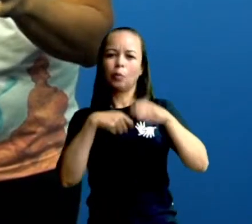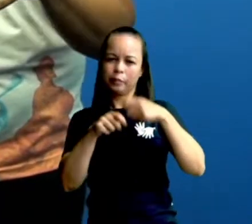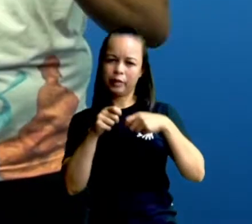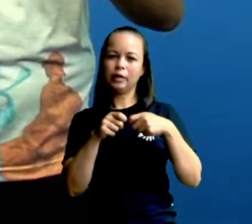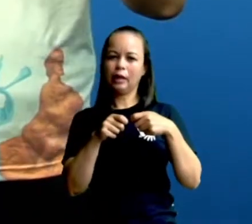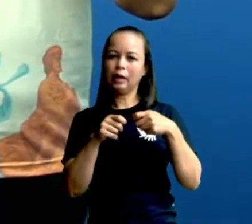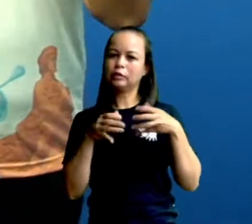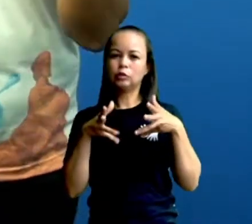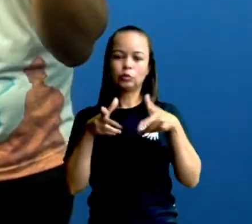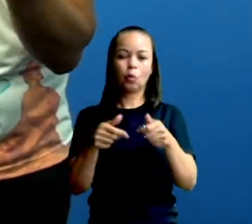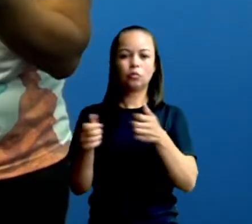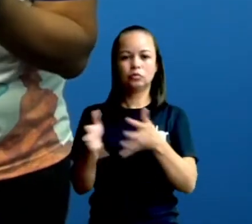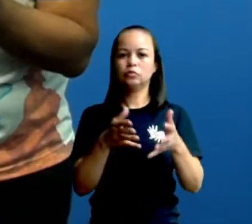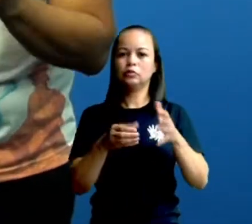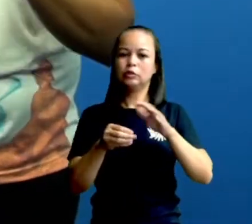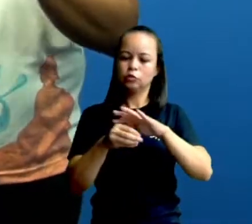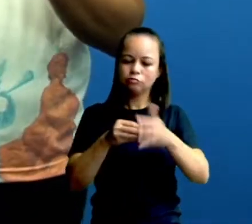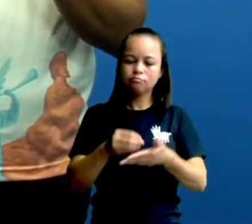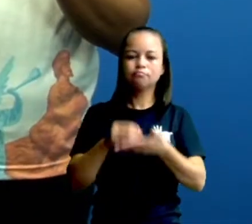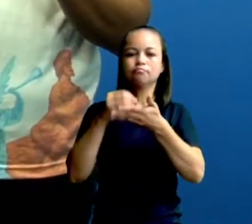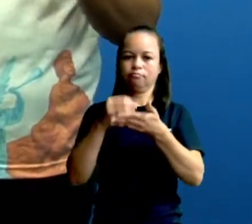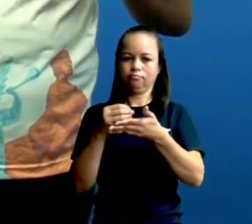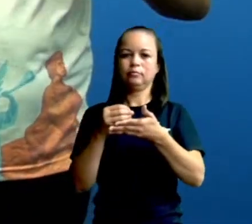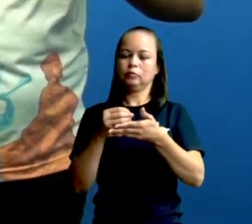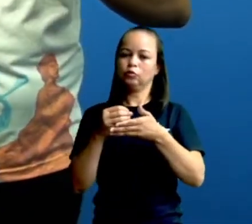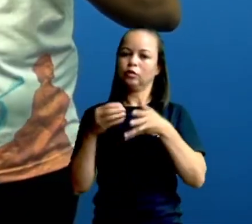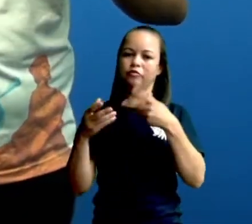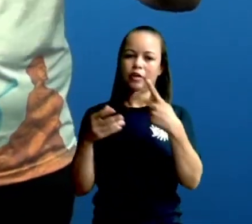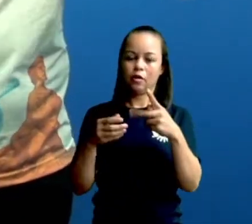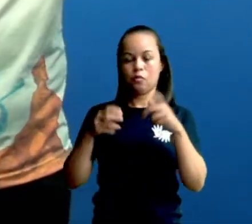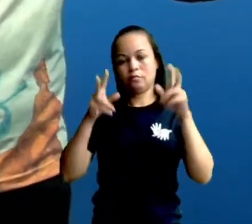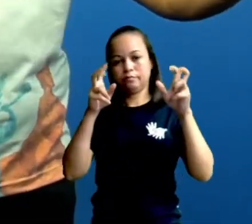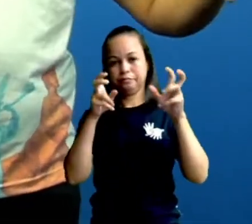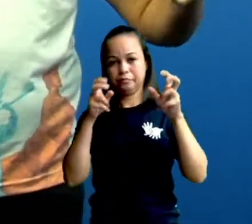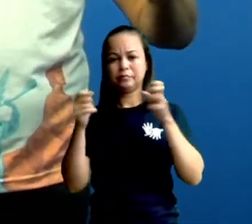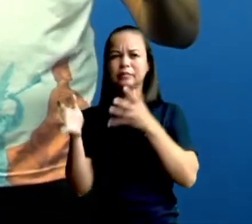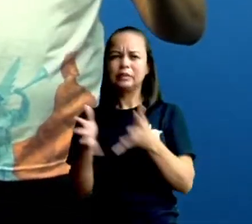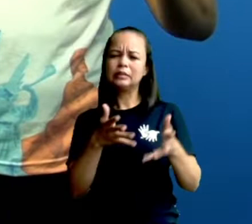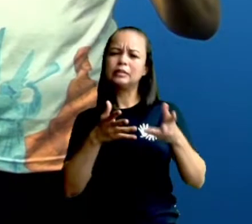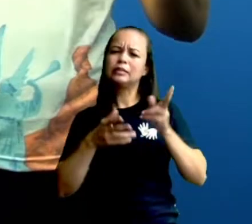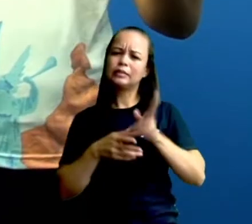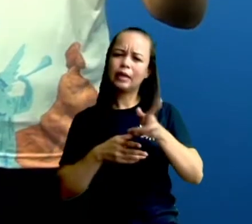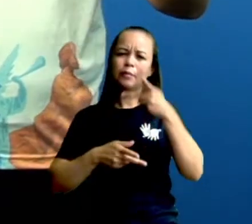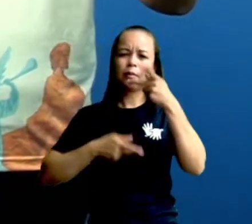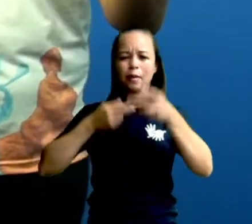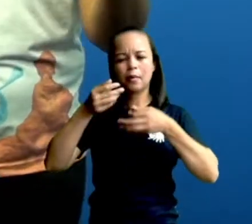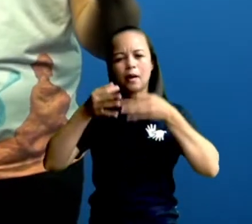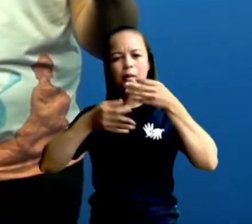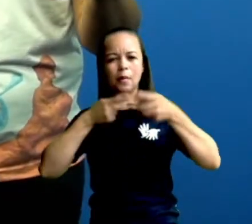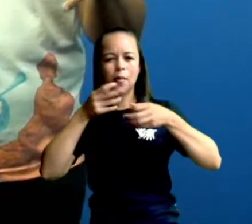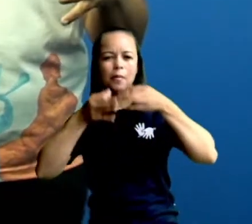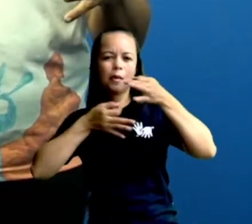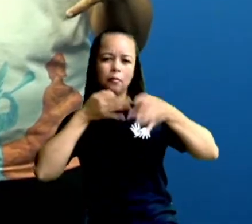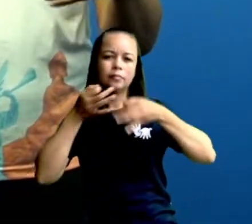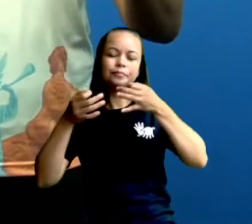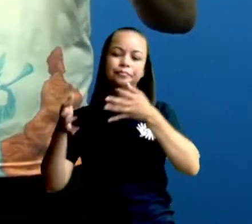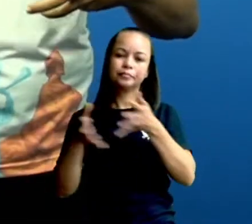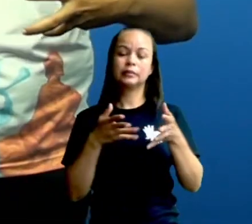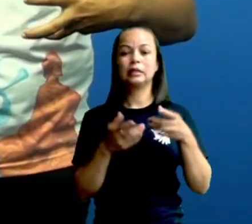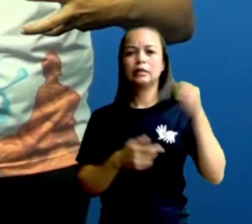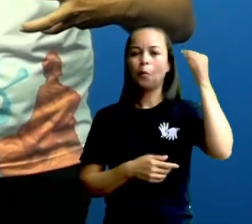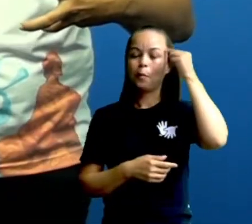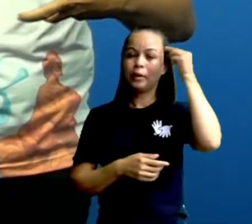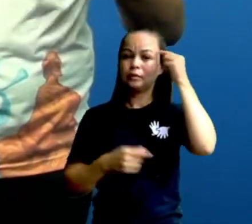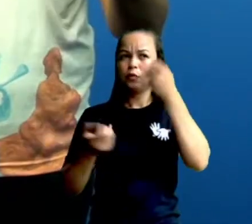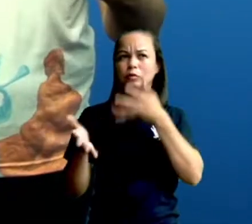tudo a ver, sustentabilidade tem tudo a ver com essa temática. Então, são temas que estão o tempo todo dialogando. Então, pensa nisso. Por quê, gente? Quando